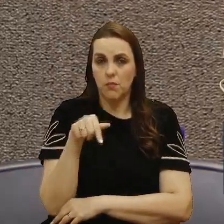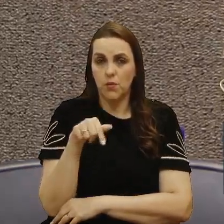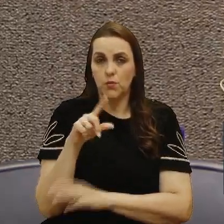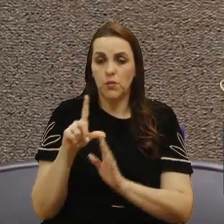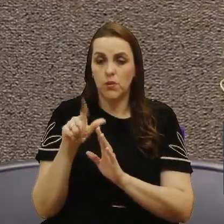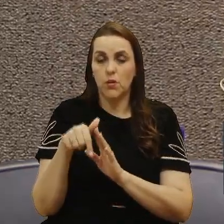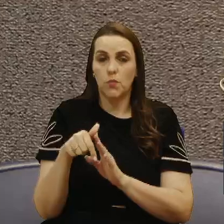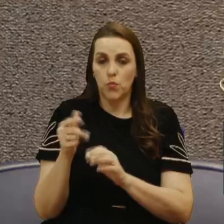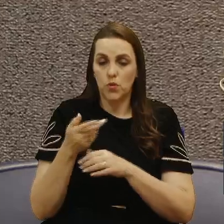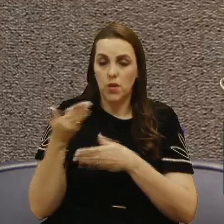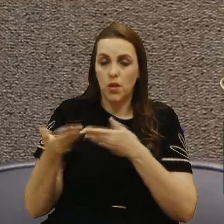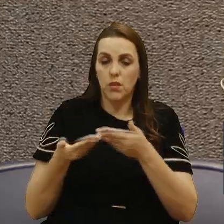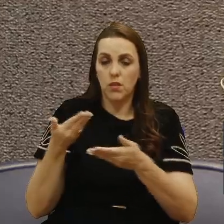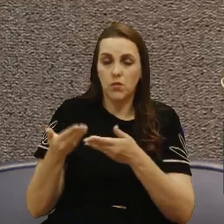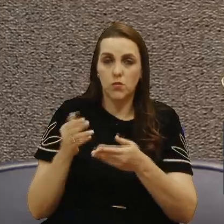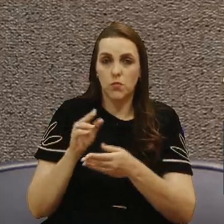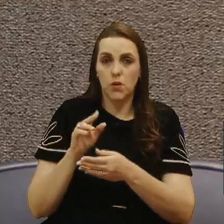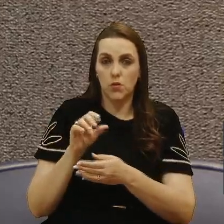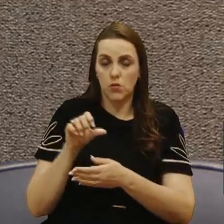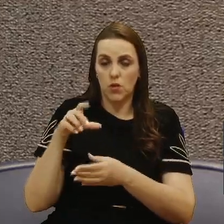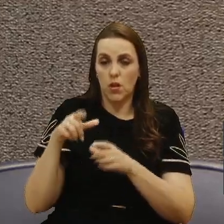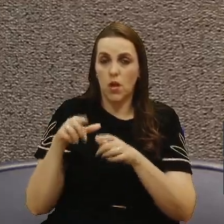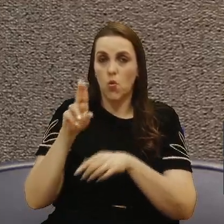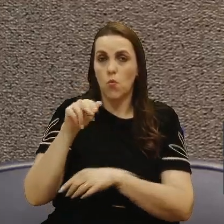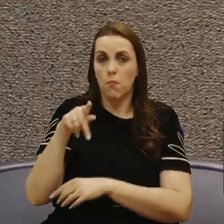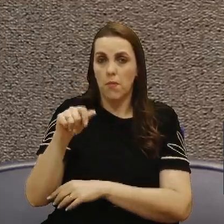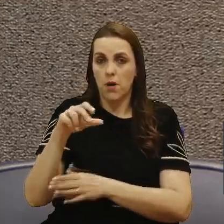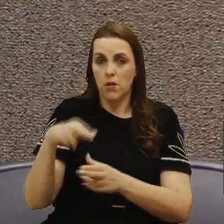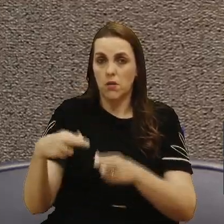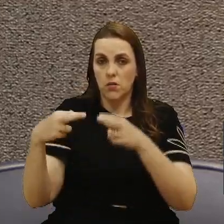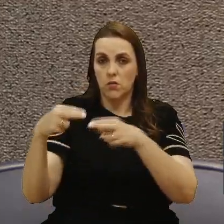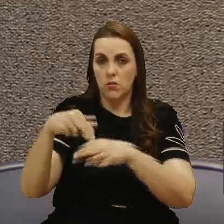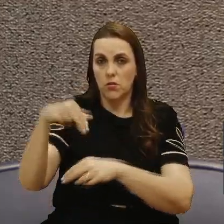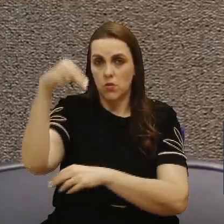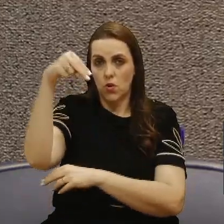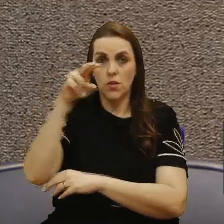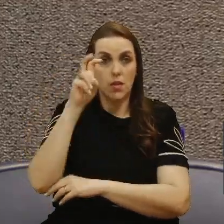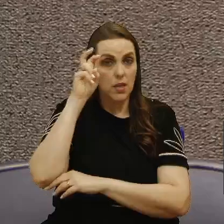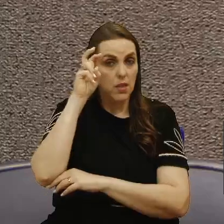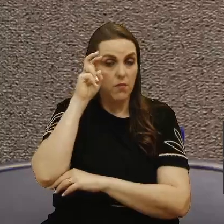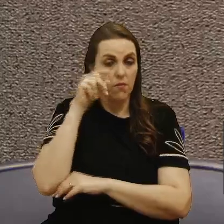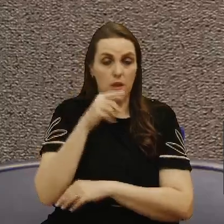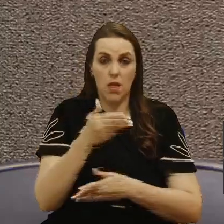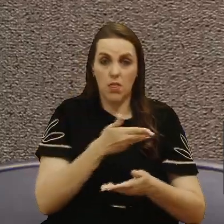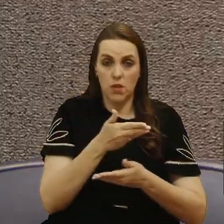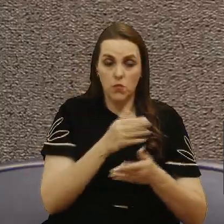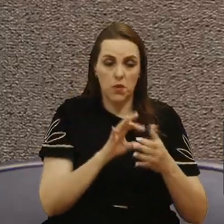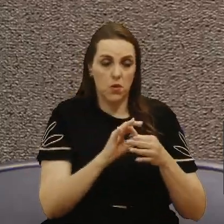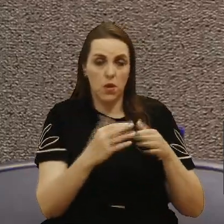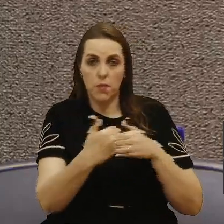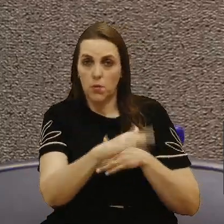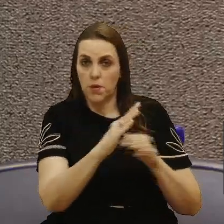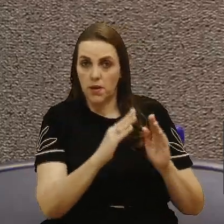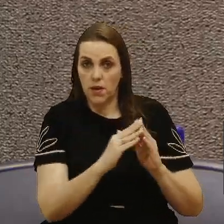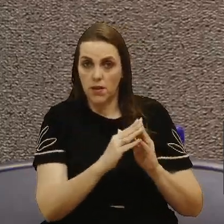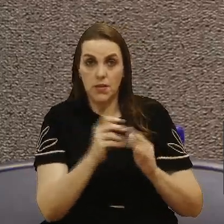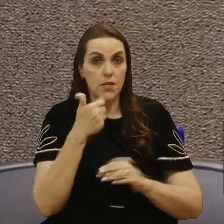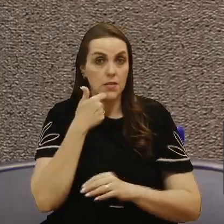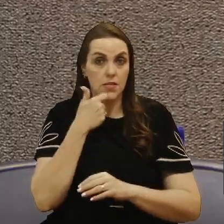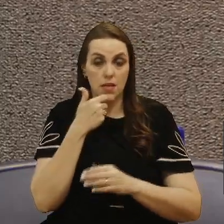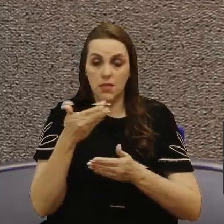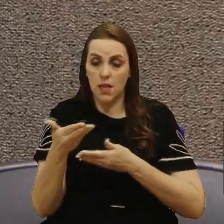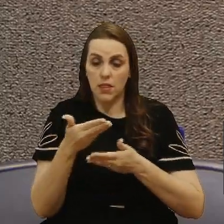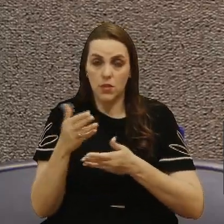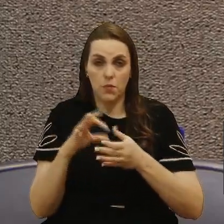após ter buscado atendimento da UPA Zona Norte na quinta-feira, atendida e liberada, na sexta-feira, atendida e liberada, e